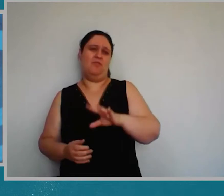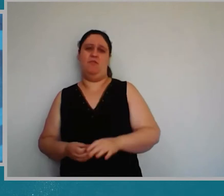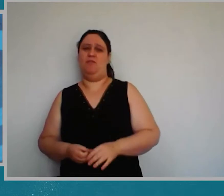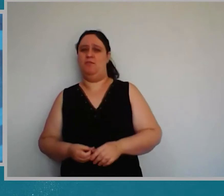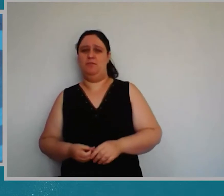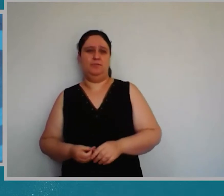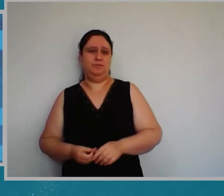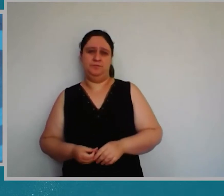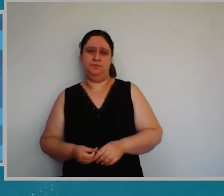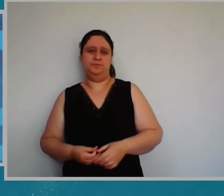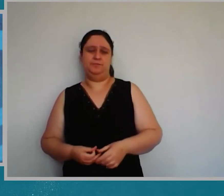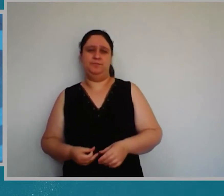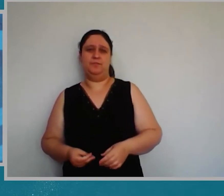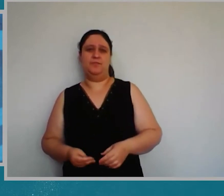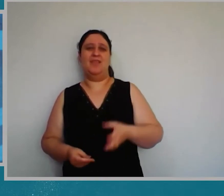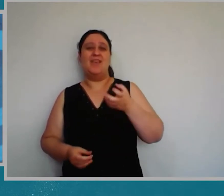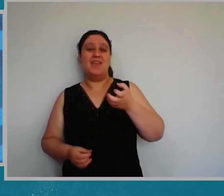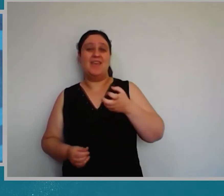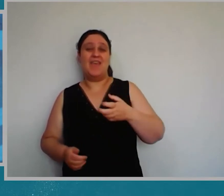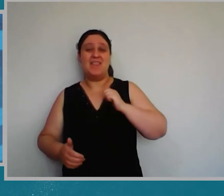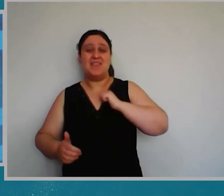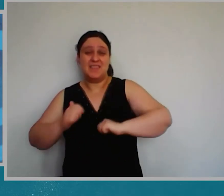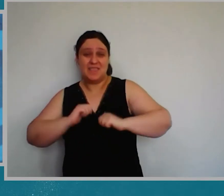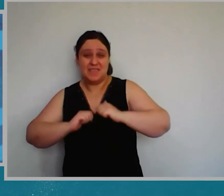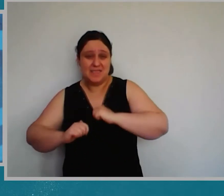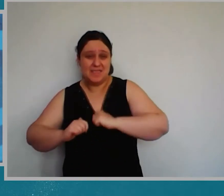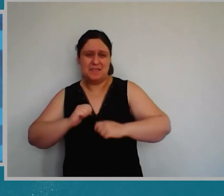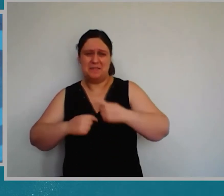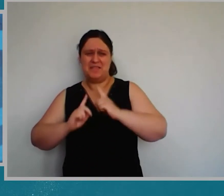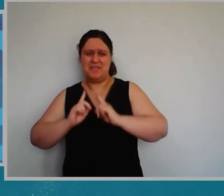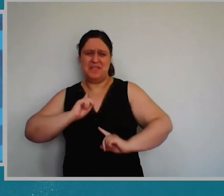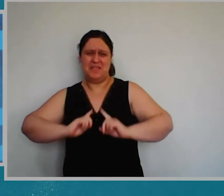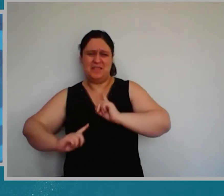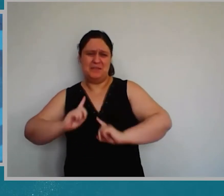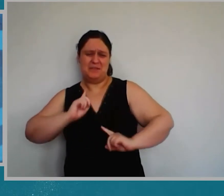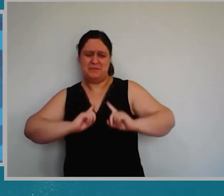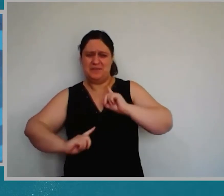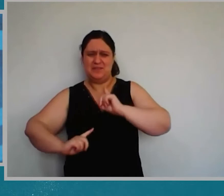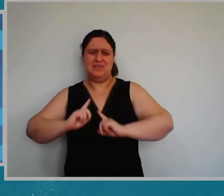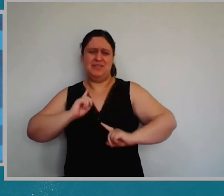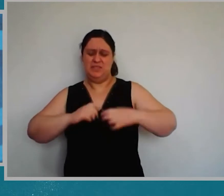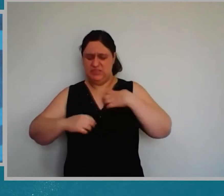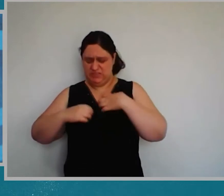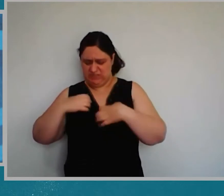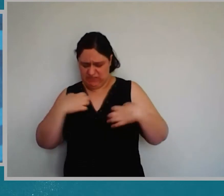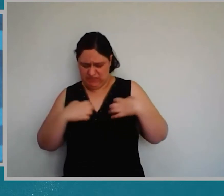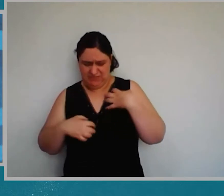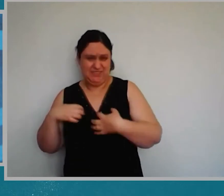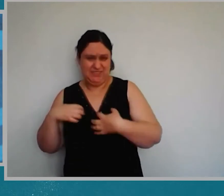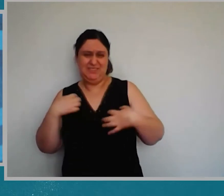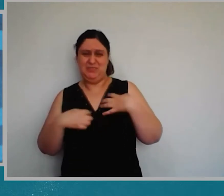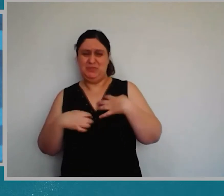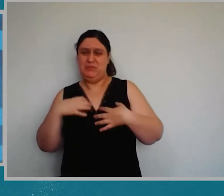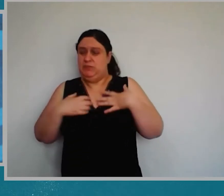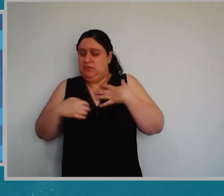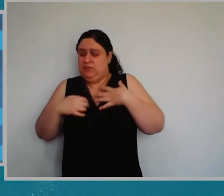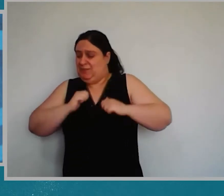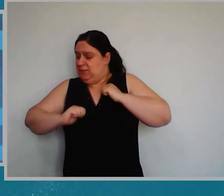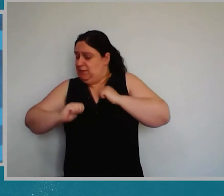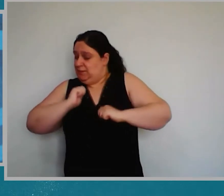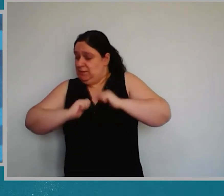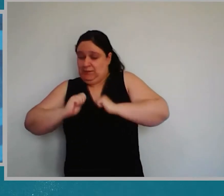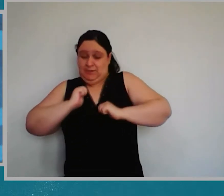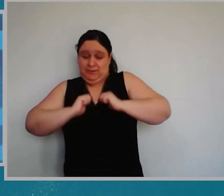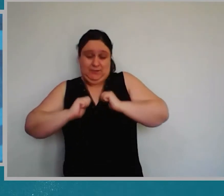Ele causa depressão, ele causa angústia no homem, ele causa desespero no homem. Ele quer que o homem